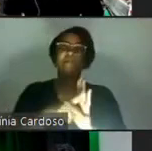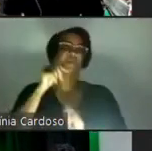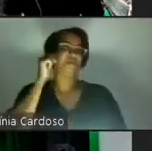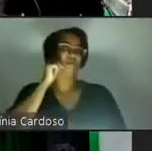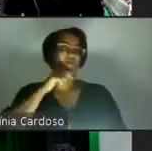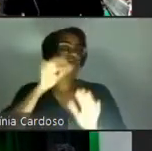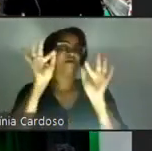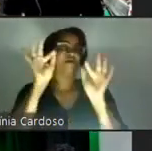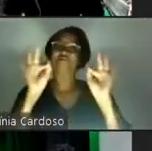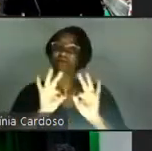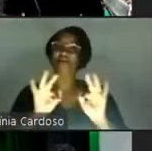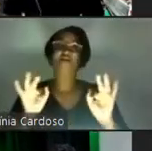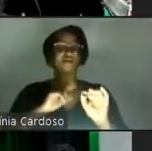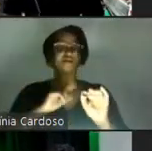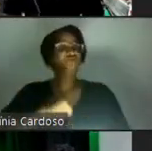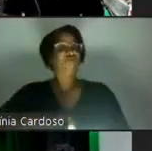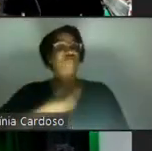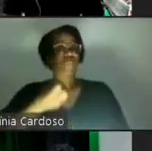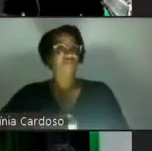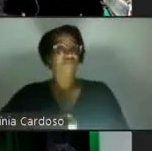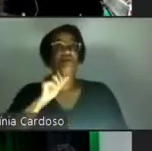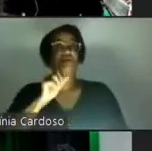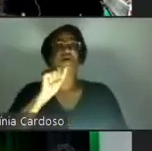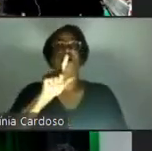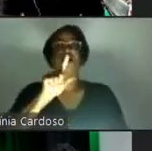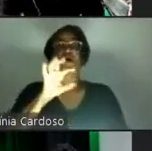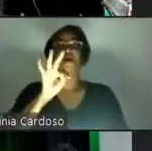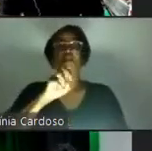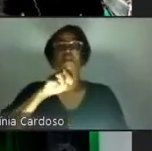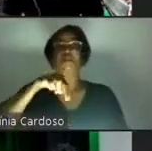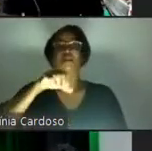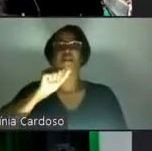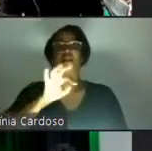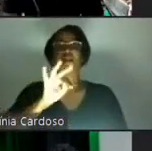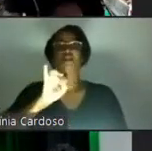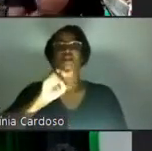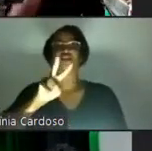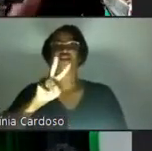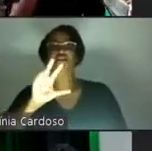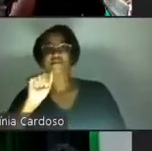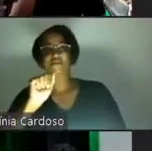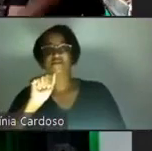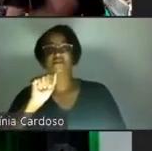E eu sou uma poeta alternativa, Mavi sabe disso, assim. Tem de muito Bodogó.